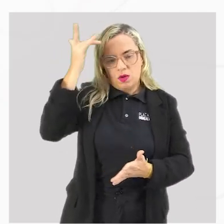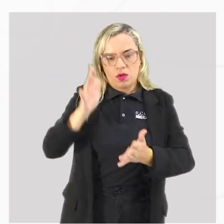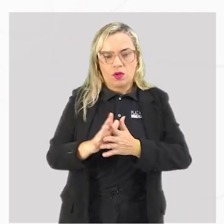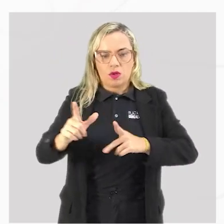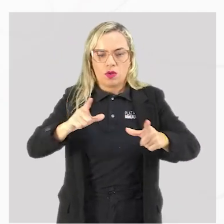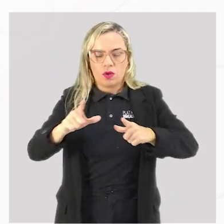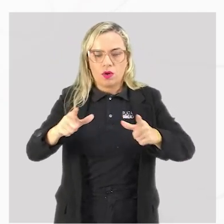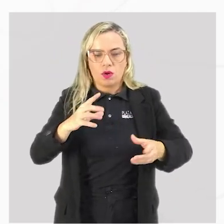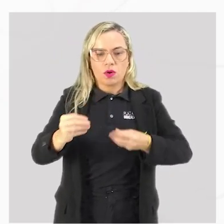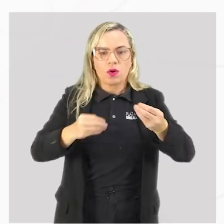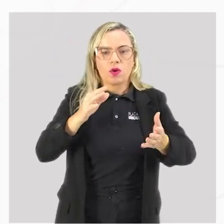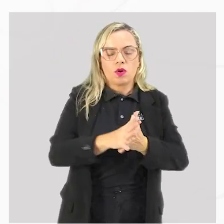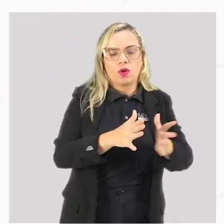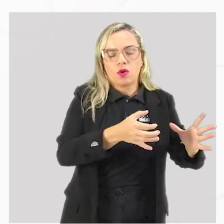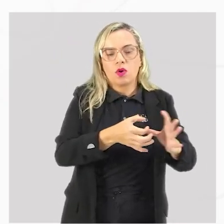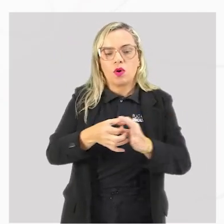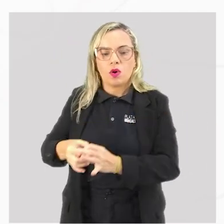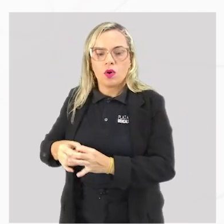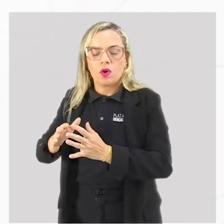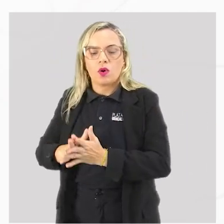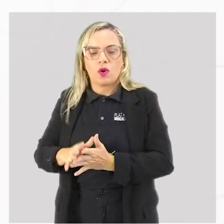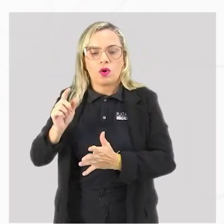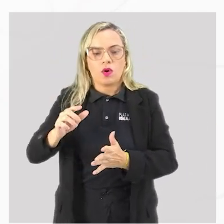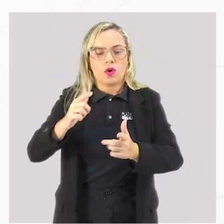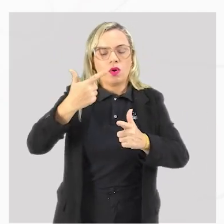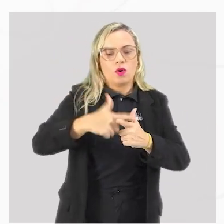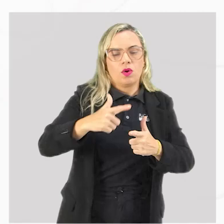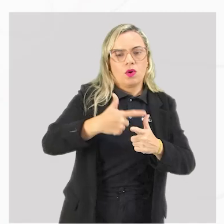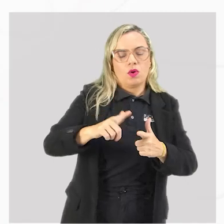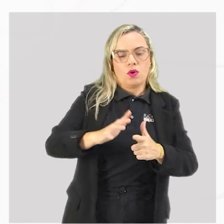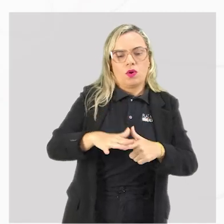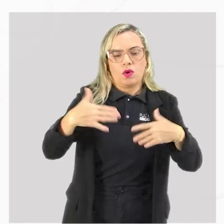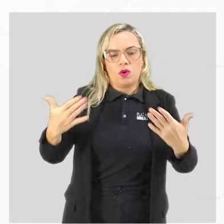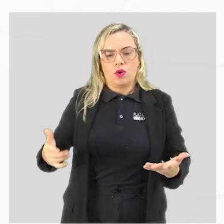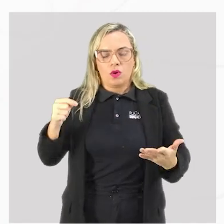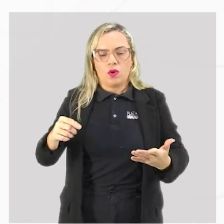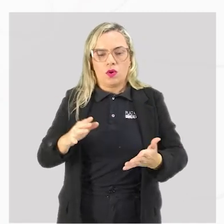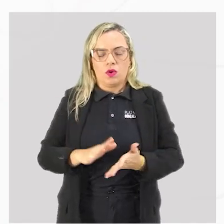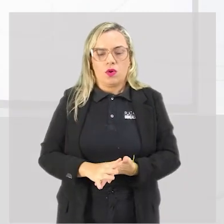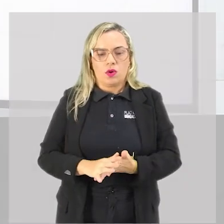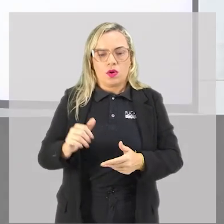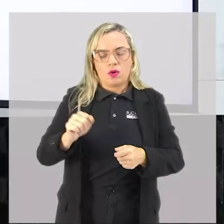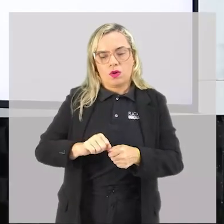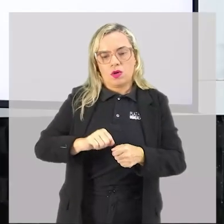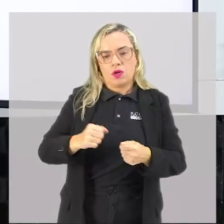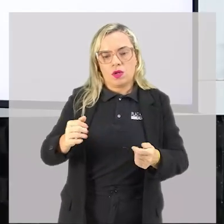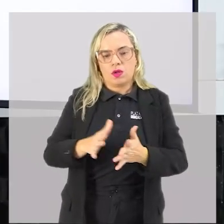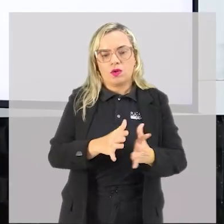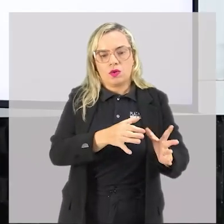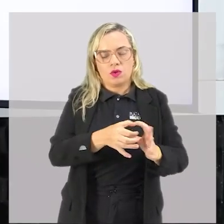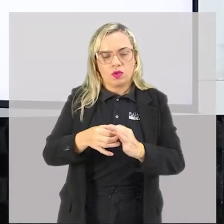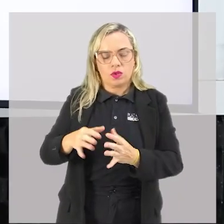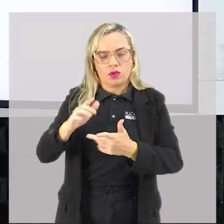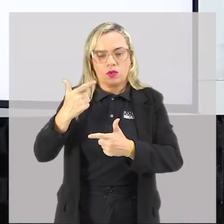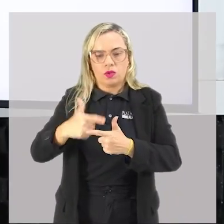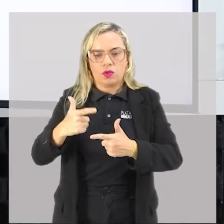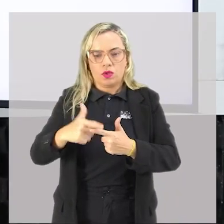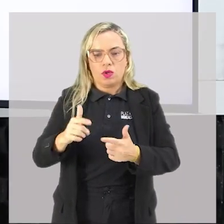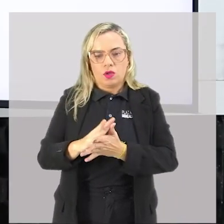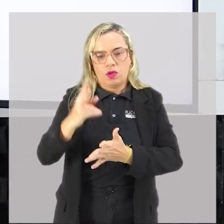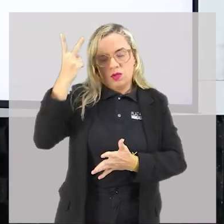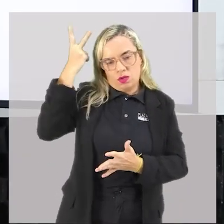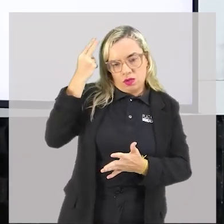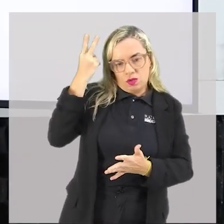lidaria com uma situação problema, como ele reagiria com determinada situação. É